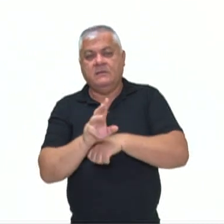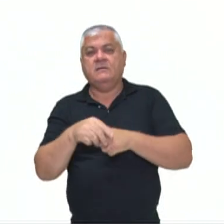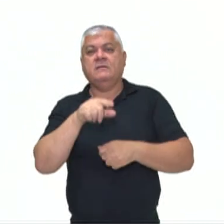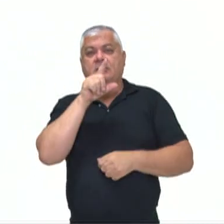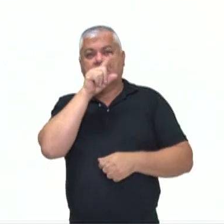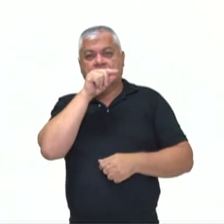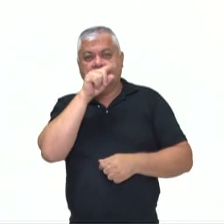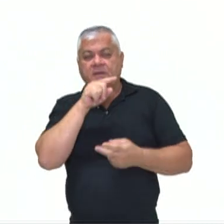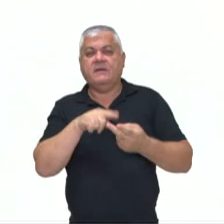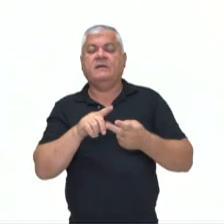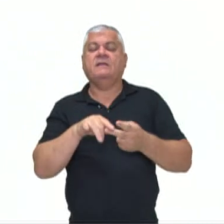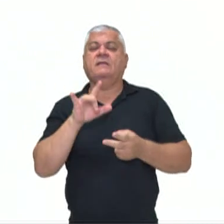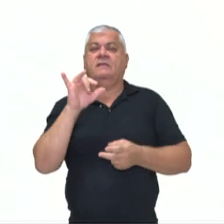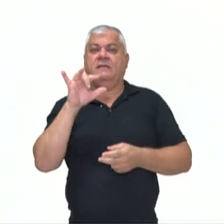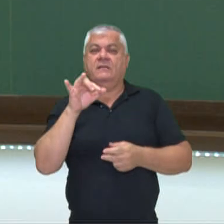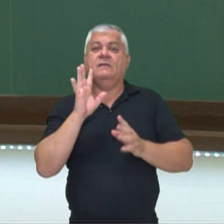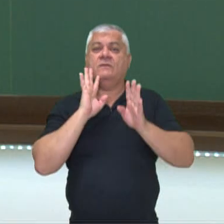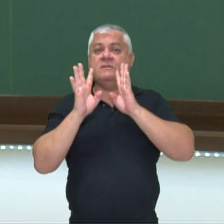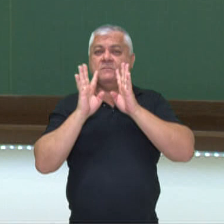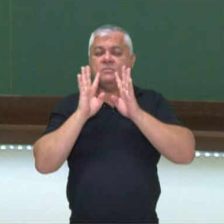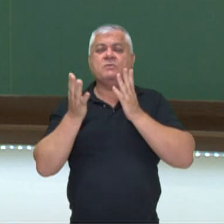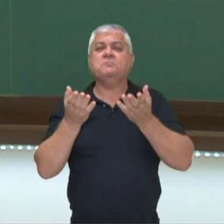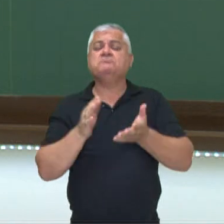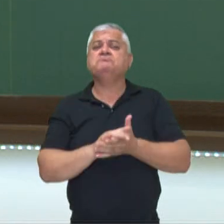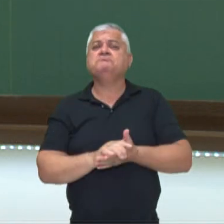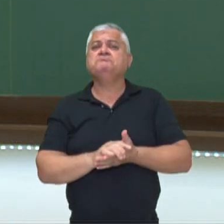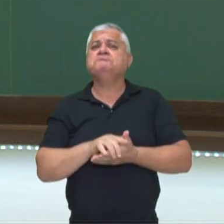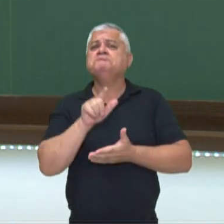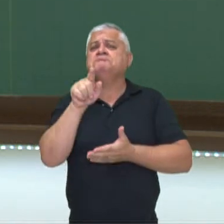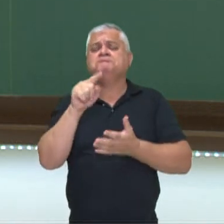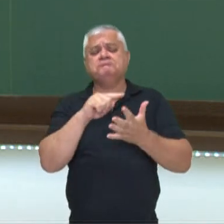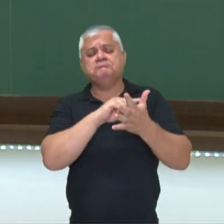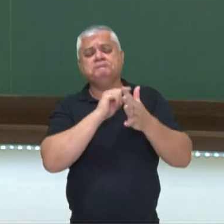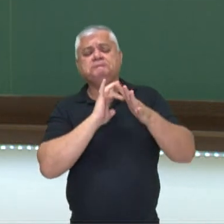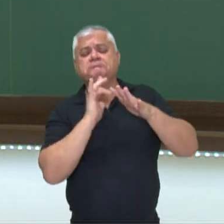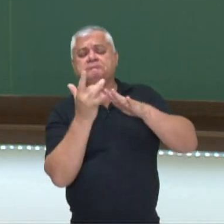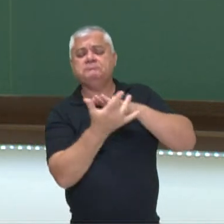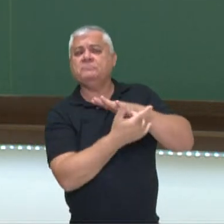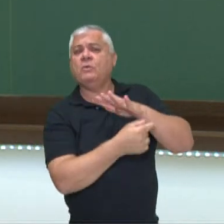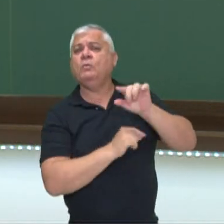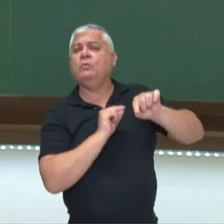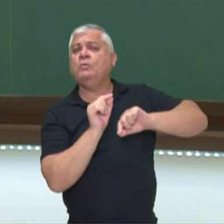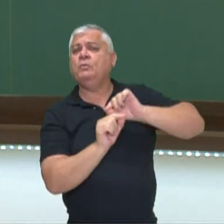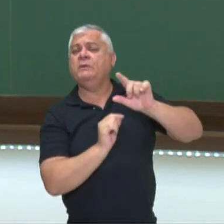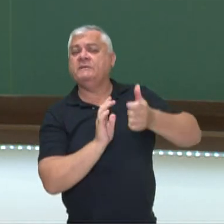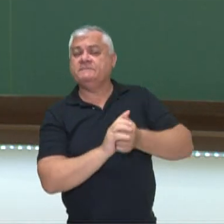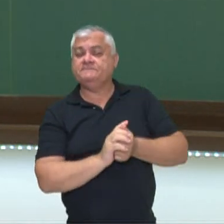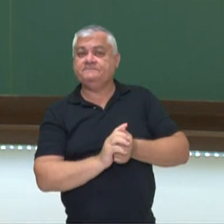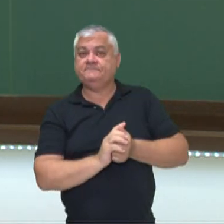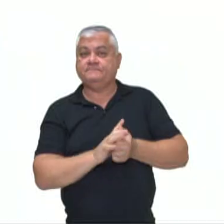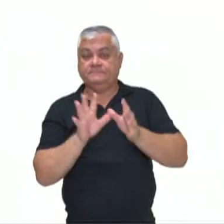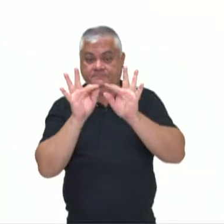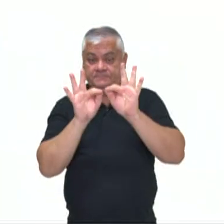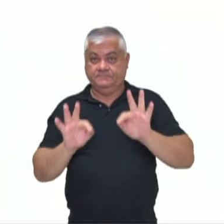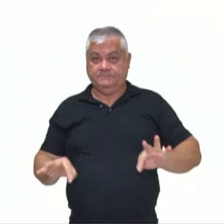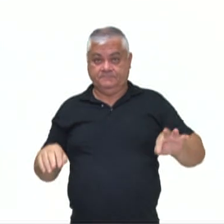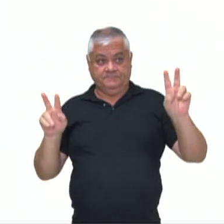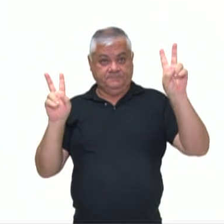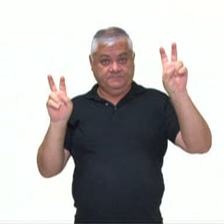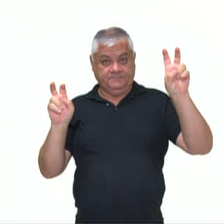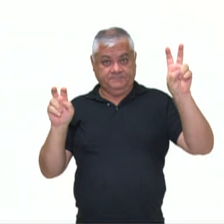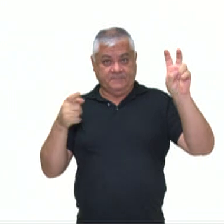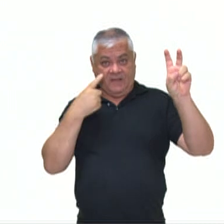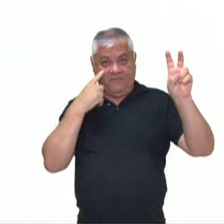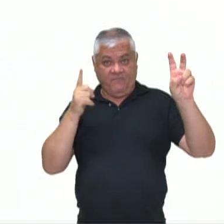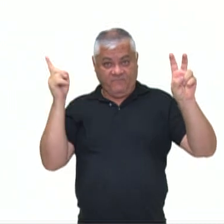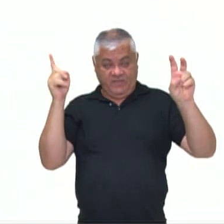o Instagram e o Facebook. O que a gente fala aí nessas redes sociais? E a gente tem uma frase que diz o seguinte: de lo